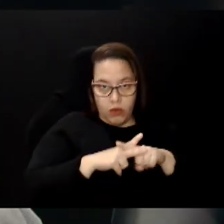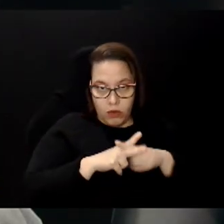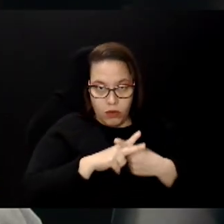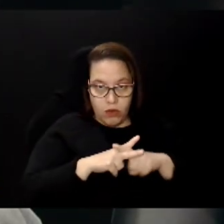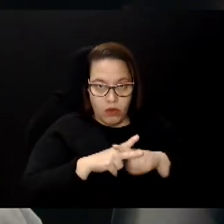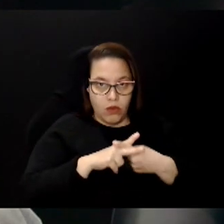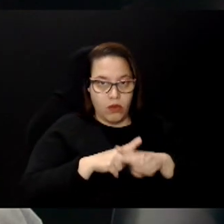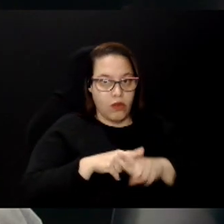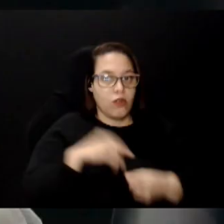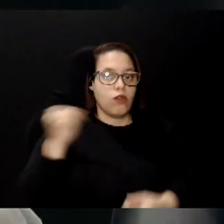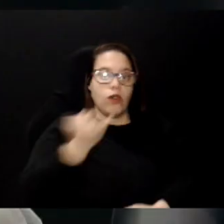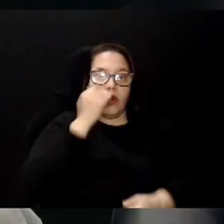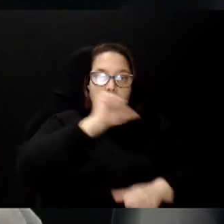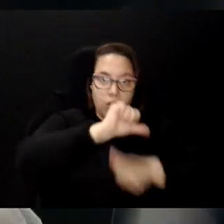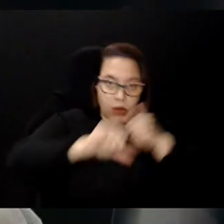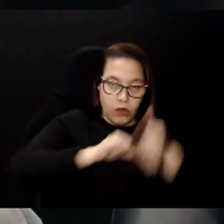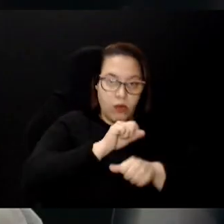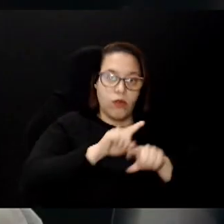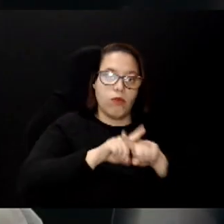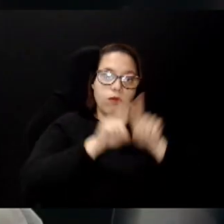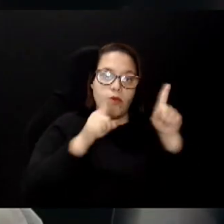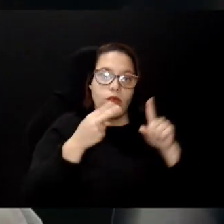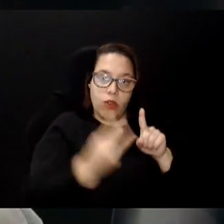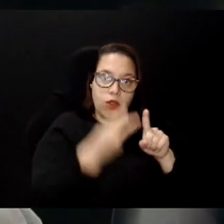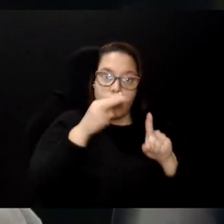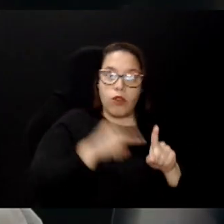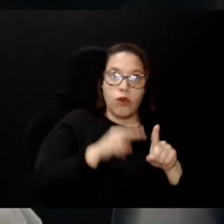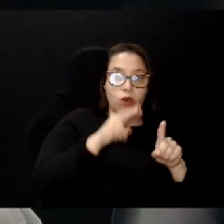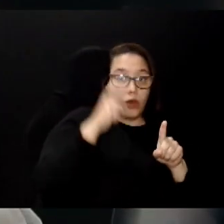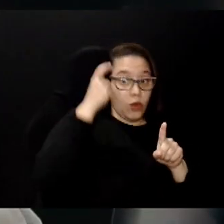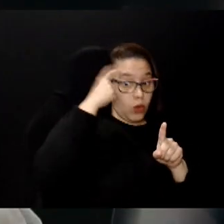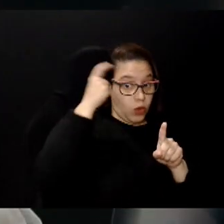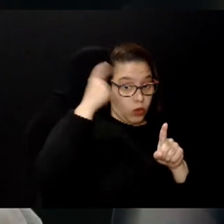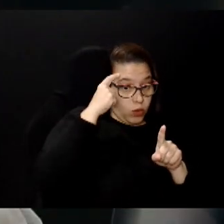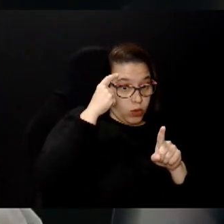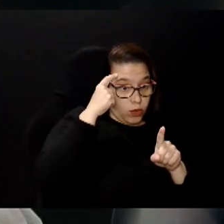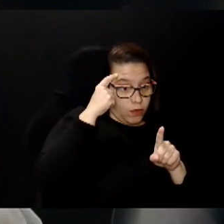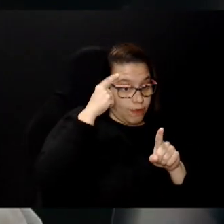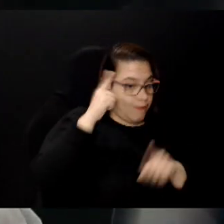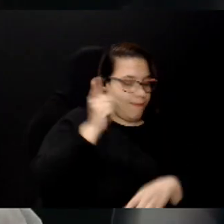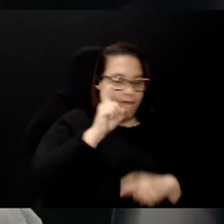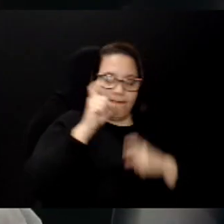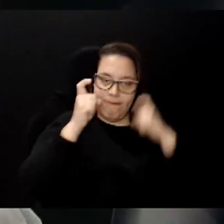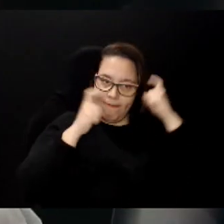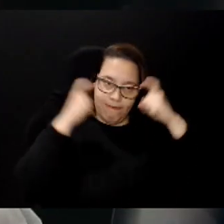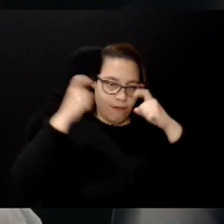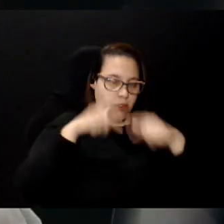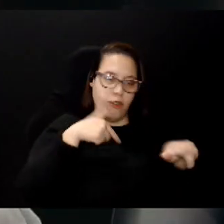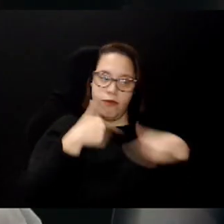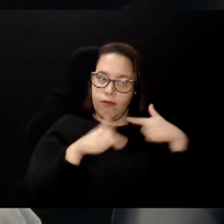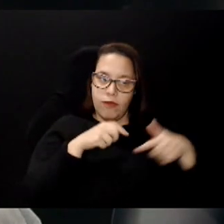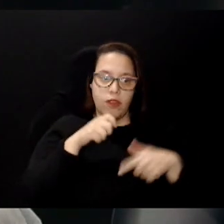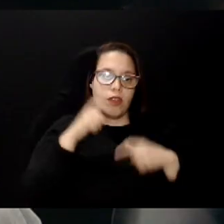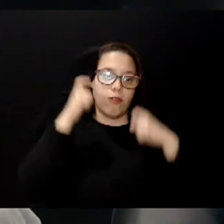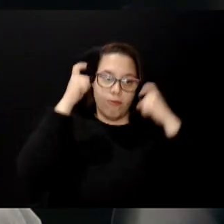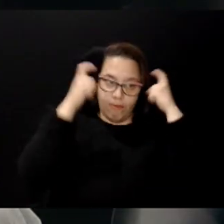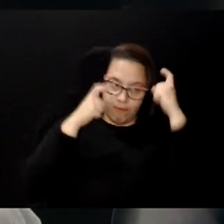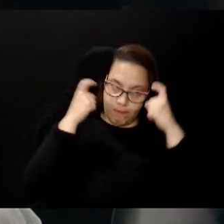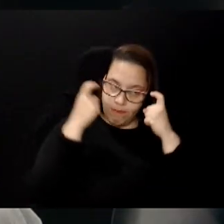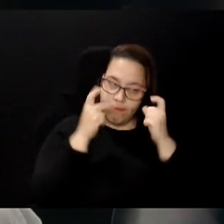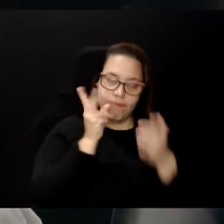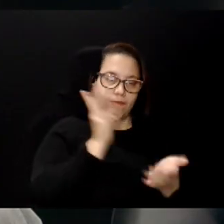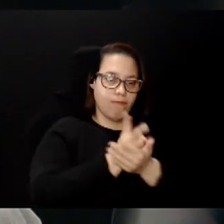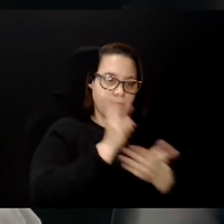revolucionária, mas como eu falei, do ponto de vista cognitivo, então não se preocupem com o seu emprego, se preocupem em sempre se manterem em